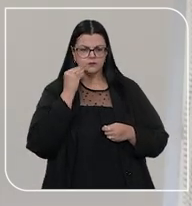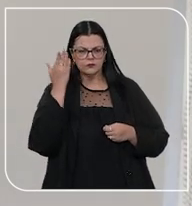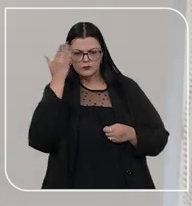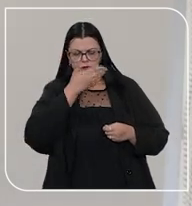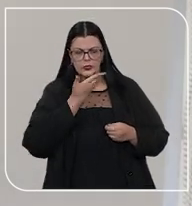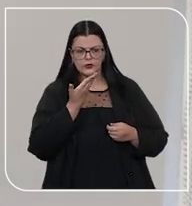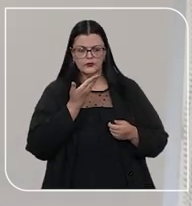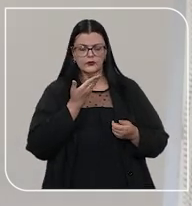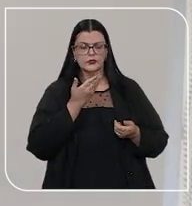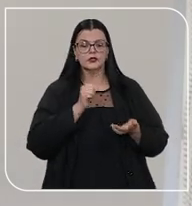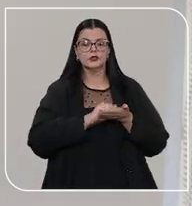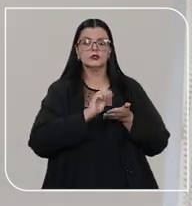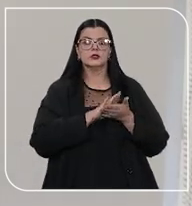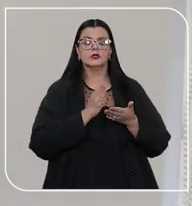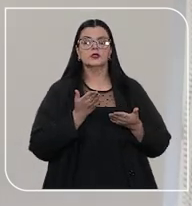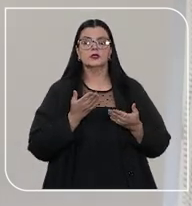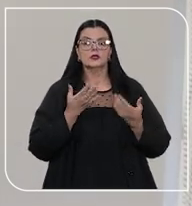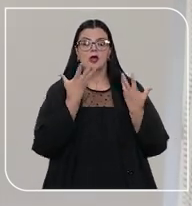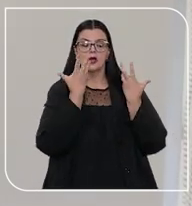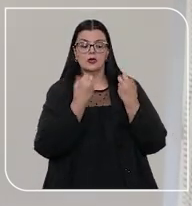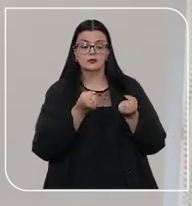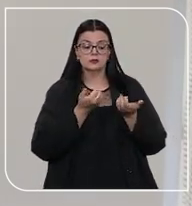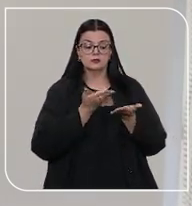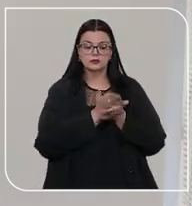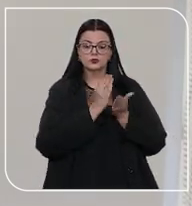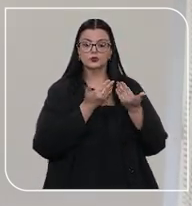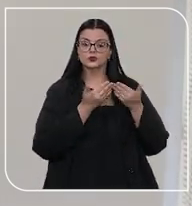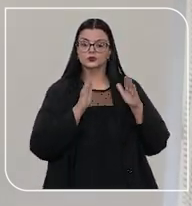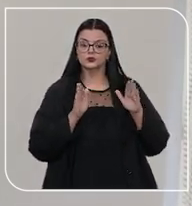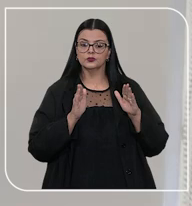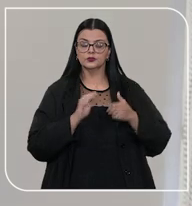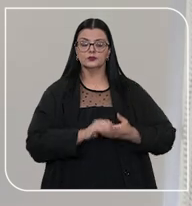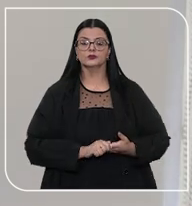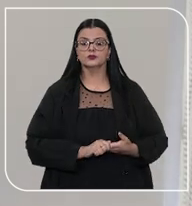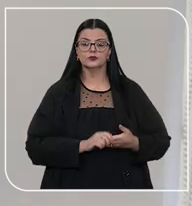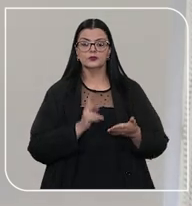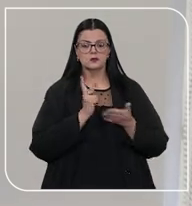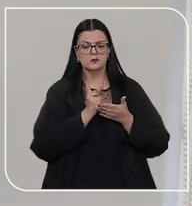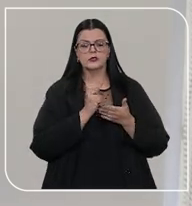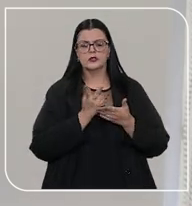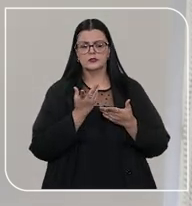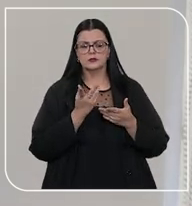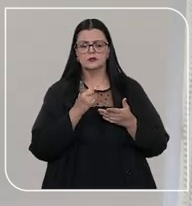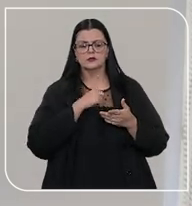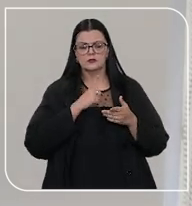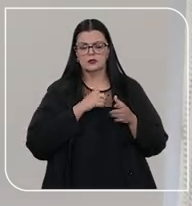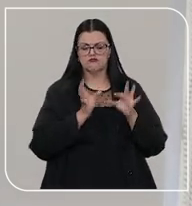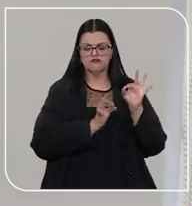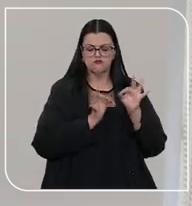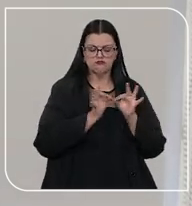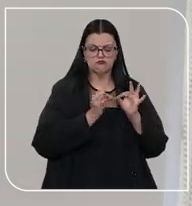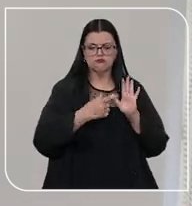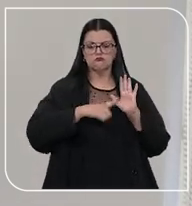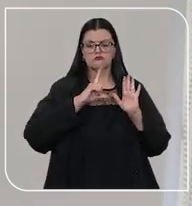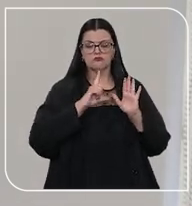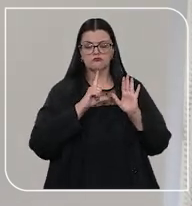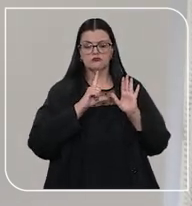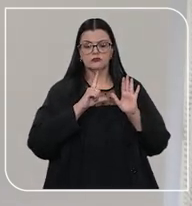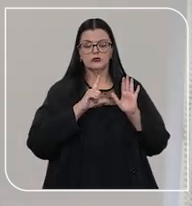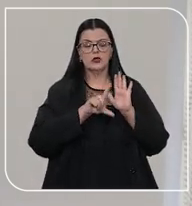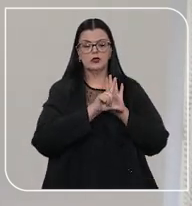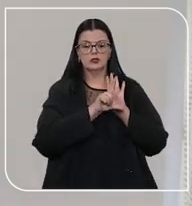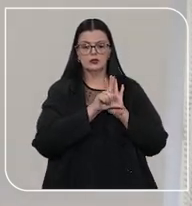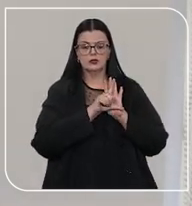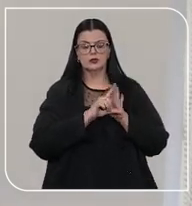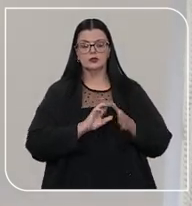provar o dano efetivo para que a condenação seja válida. Isso mesmo para aqueles casos que estão em andamento e que tramitam pela